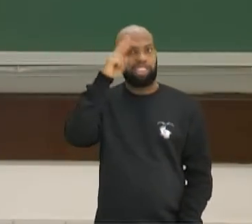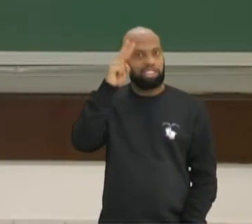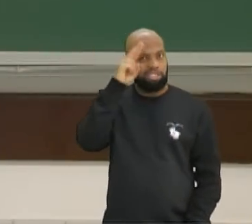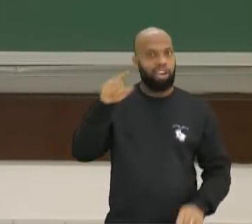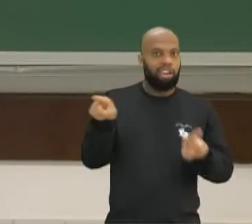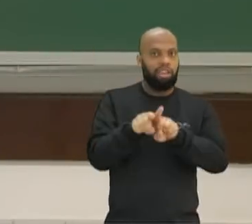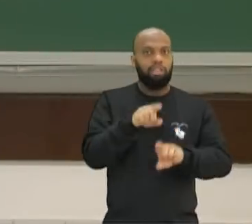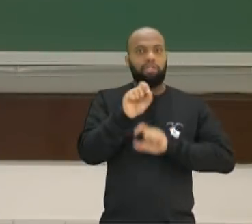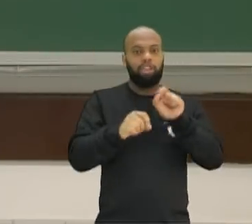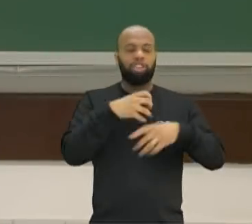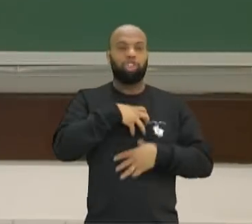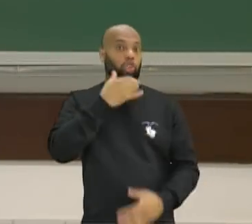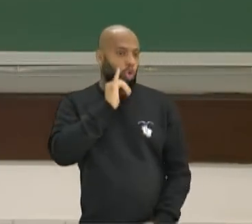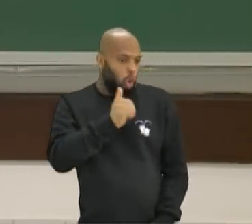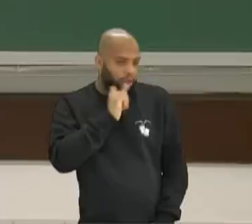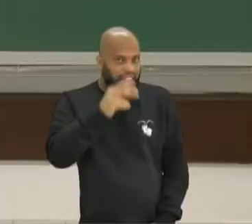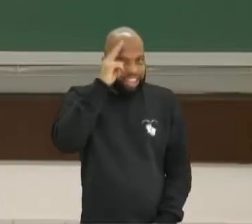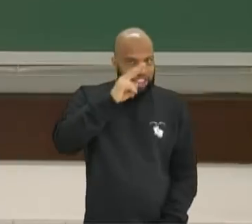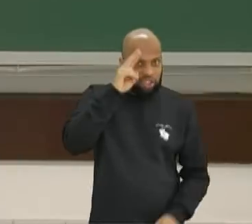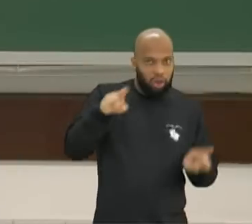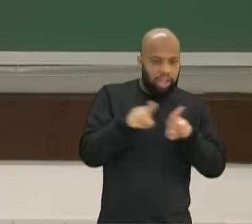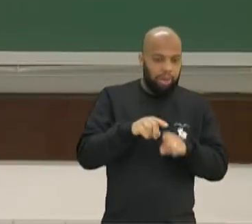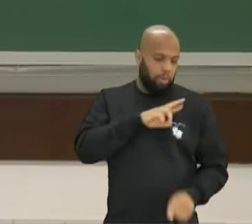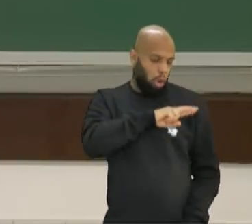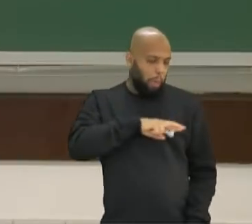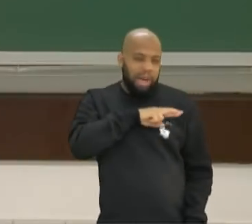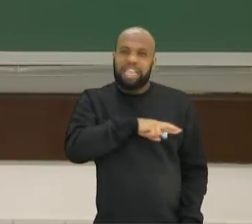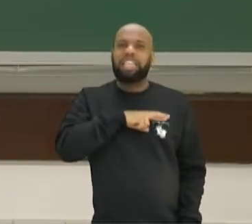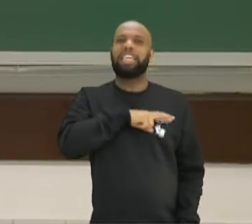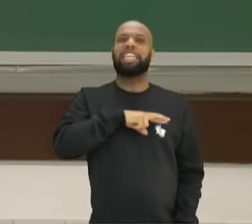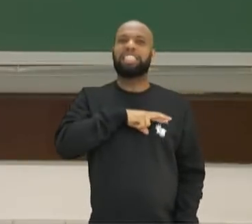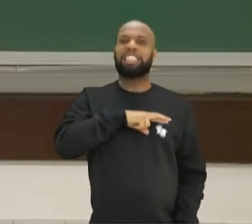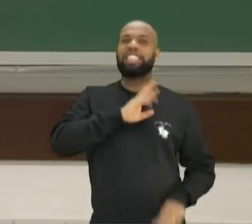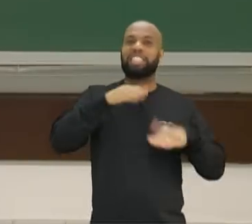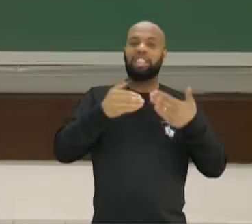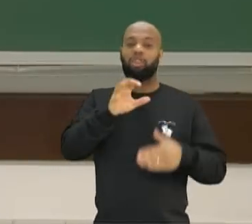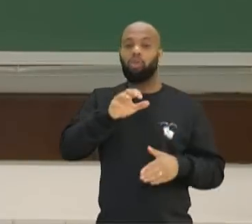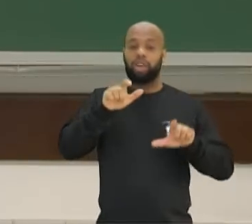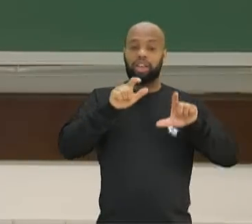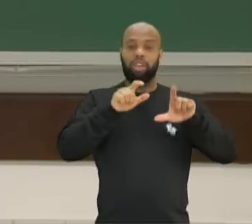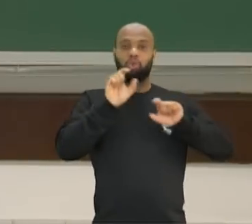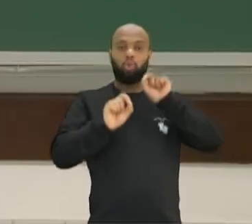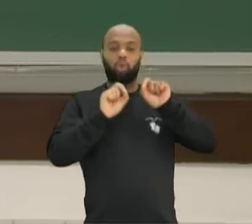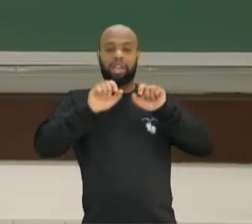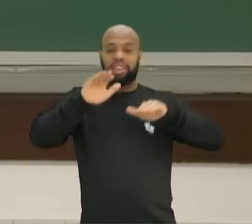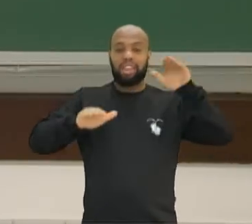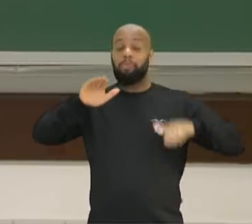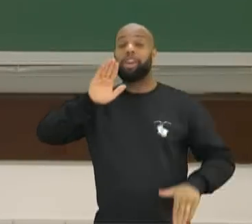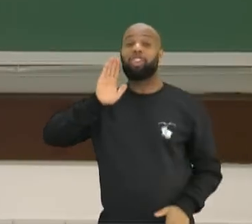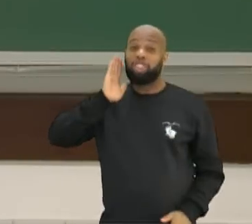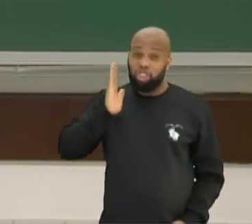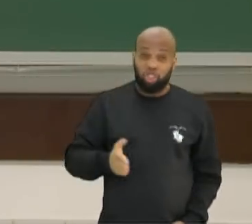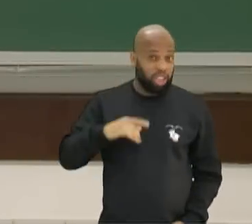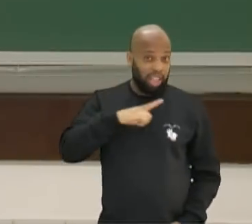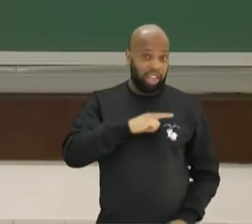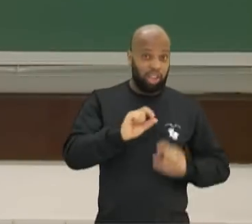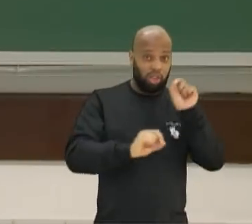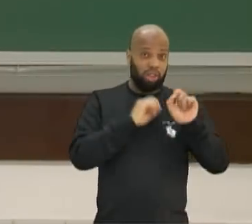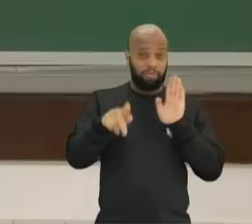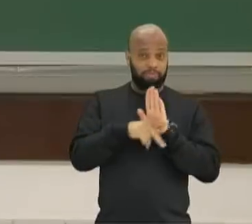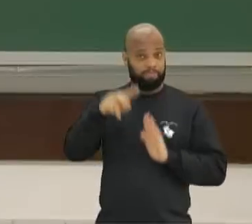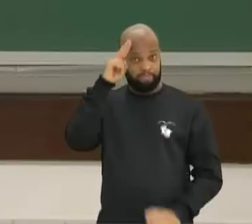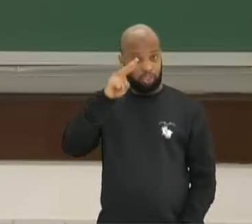história que seja uma narração ali de romance. Então, tudo vai depender do que você já traz de